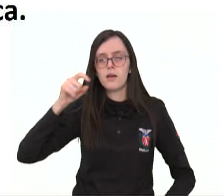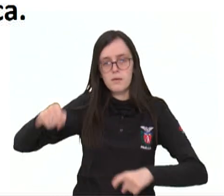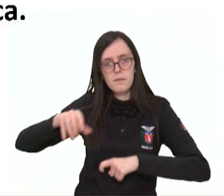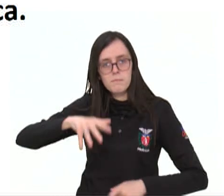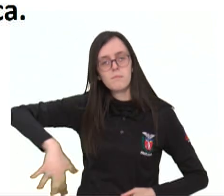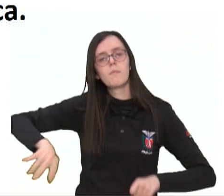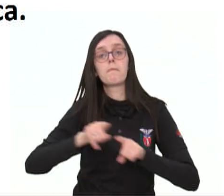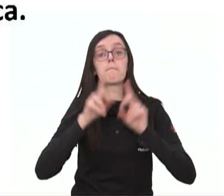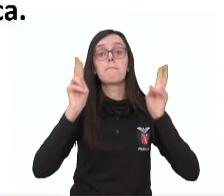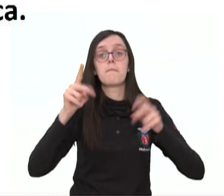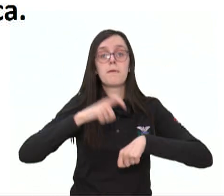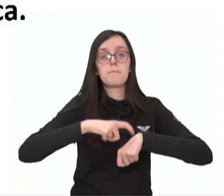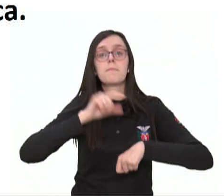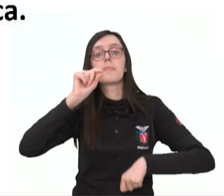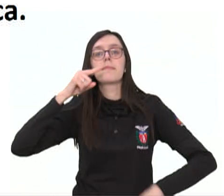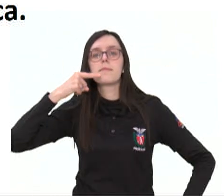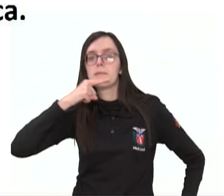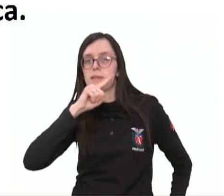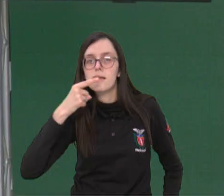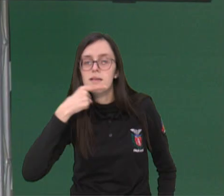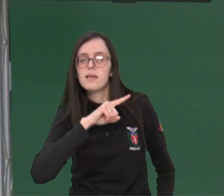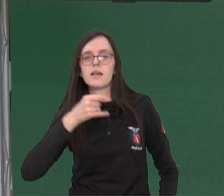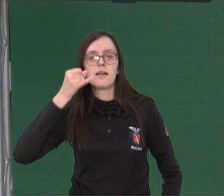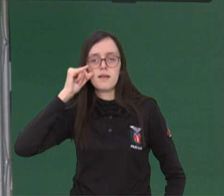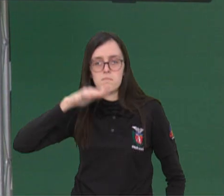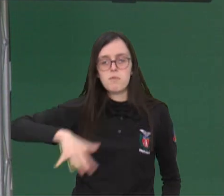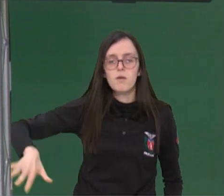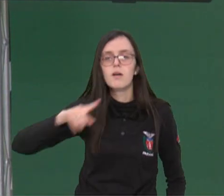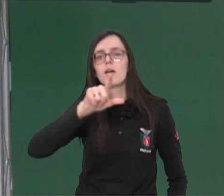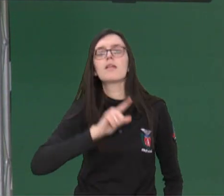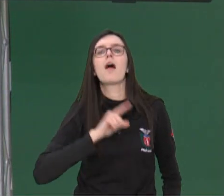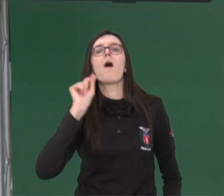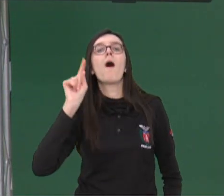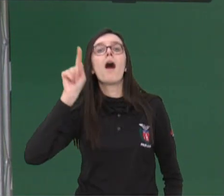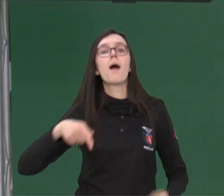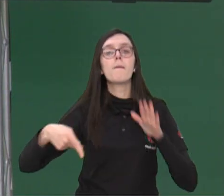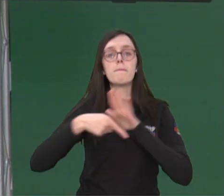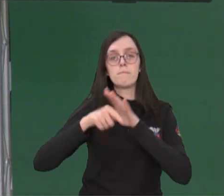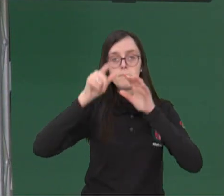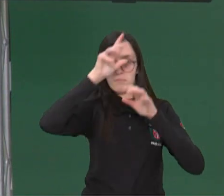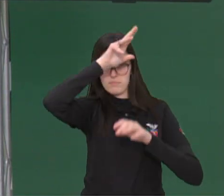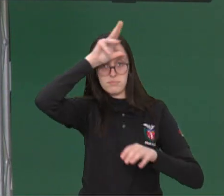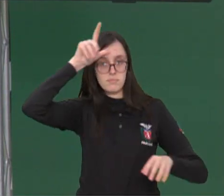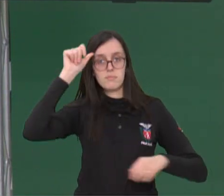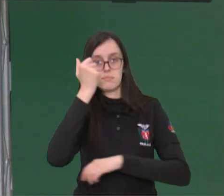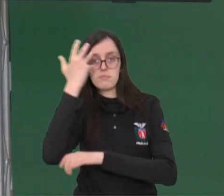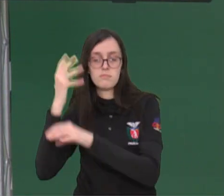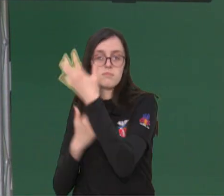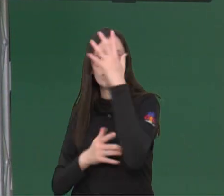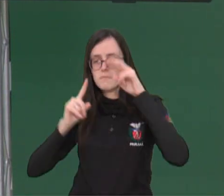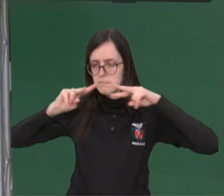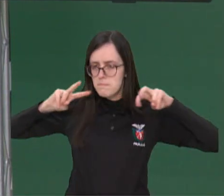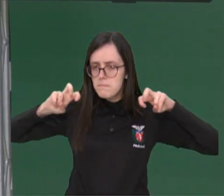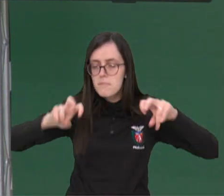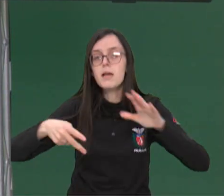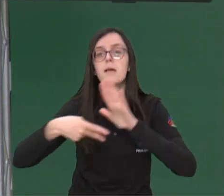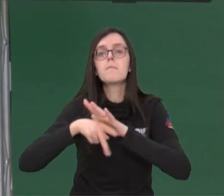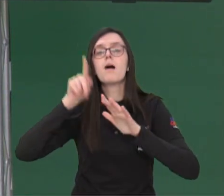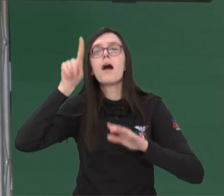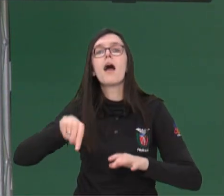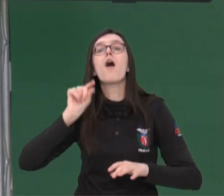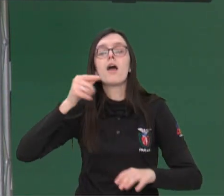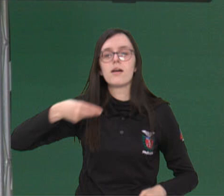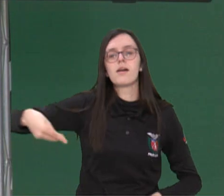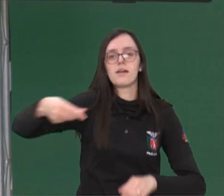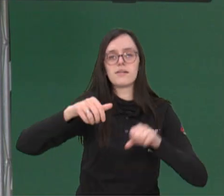E ao mesmo tempo, cana-de-açúcar, pecuária, você tem aqui na região amazônica a exploração das drogas do